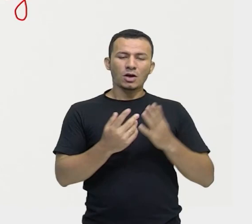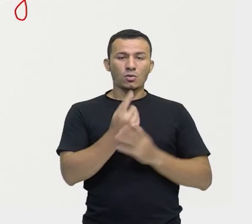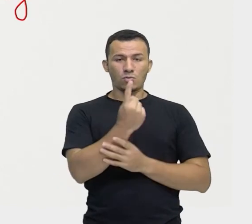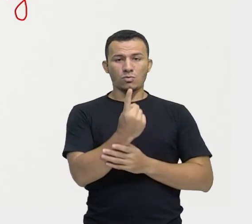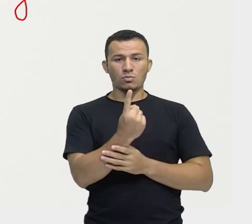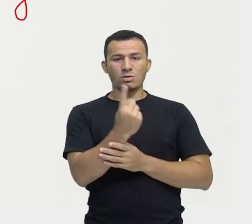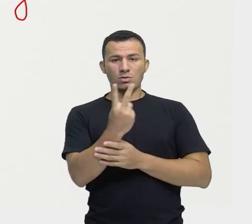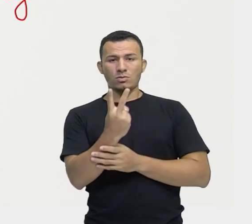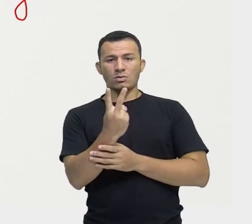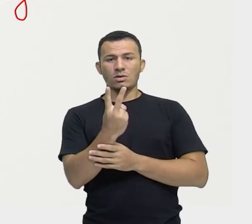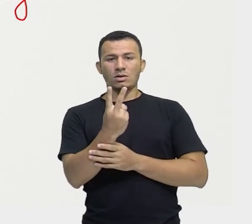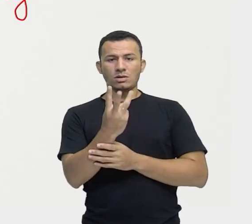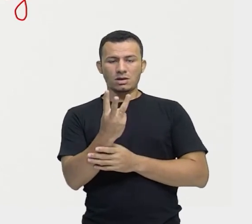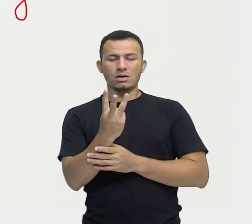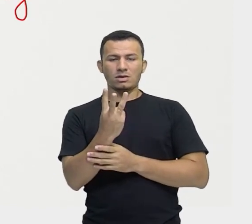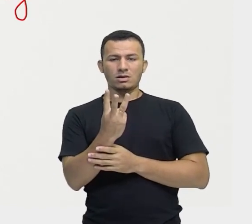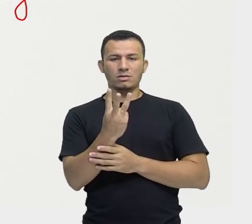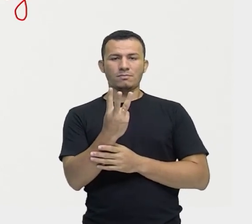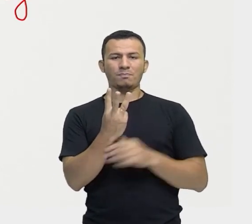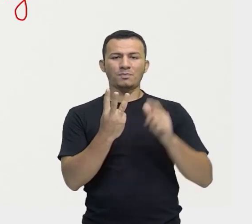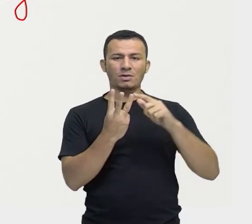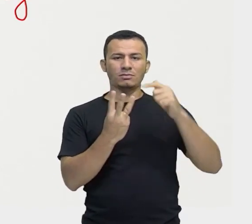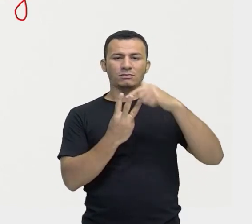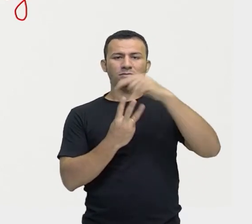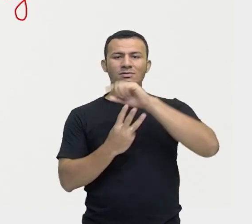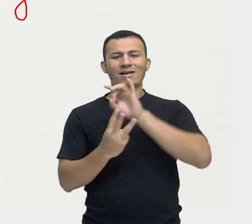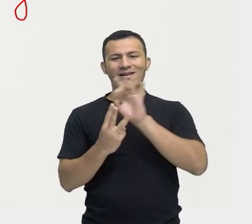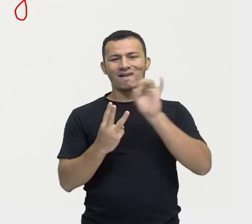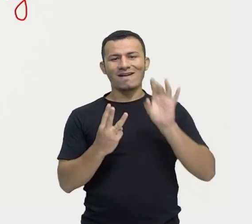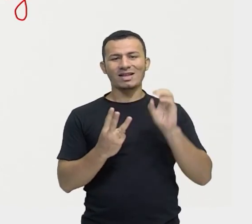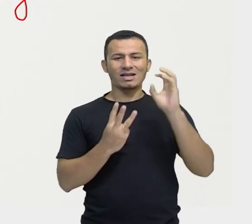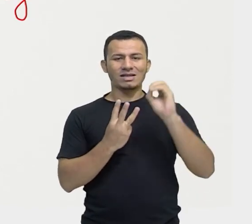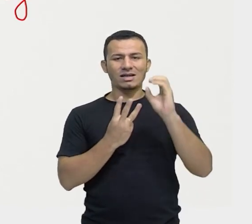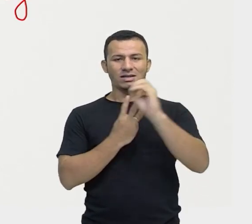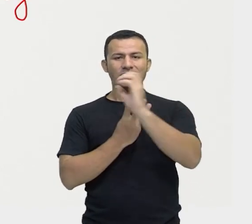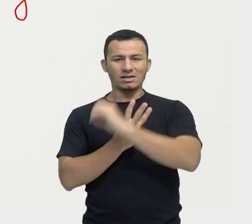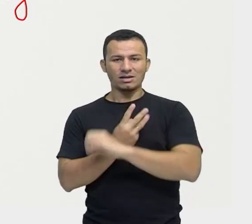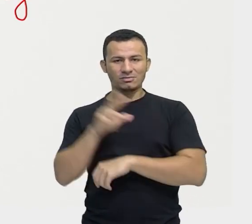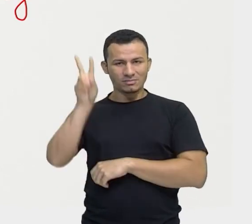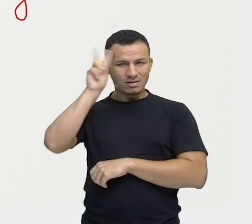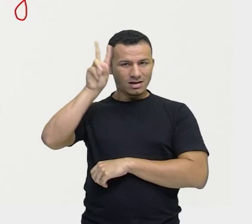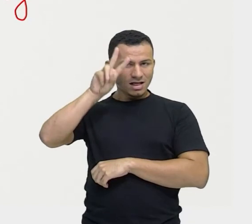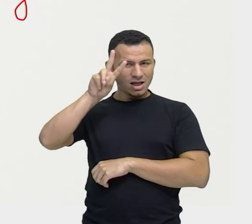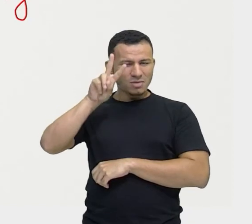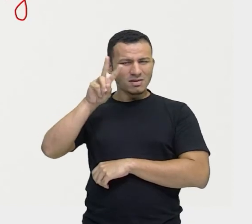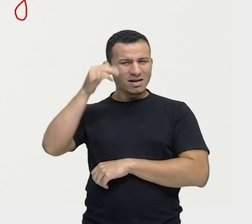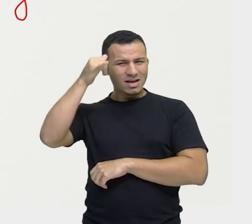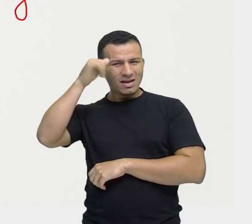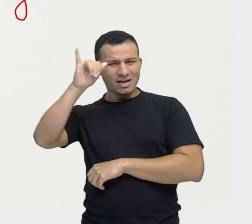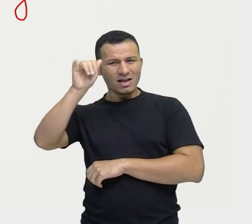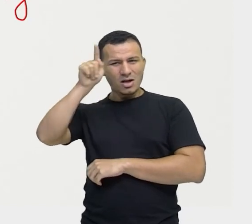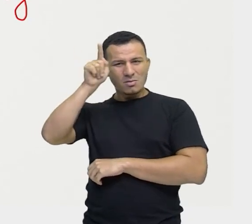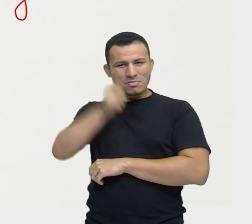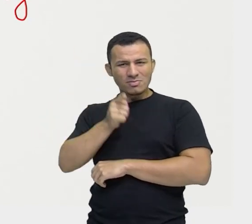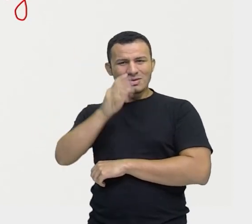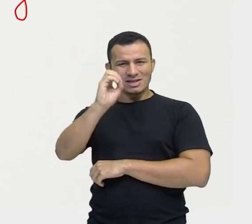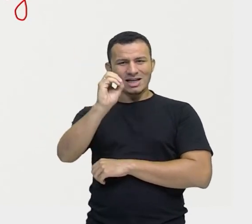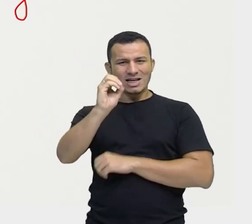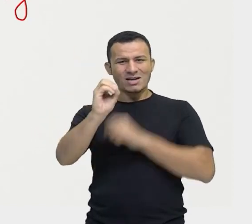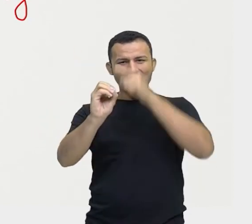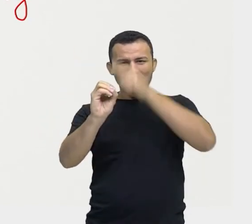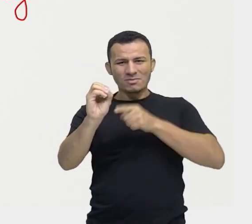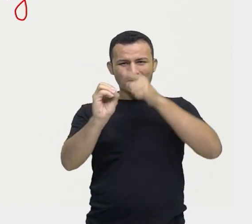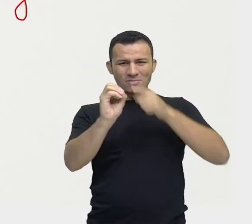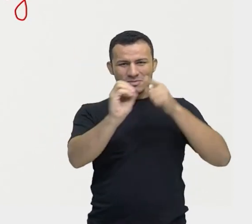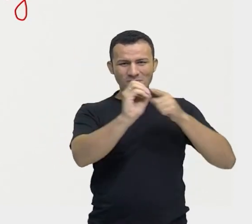1, 2, 3. Então, 3 zeros. Lembra da lei do corte que eu ensinei? Cada um zero daqui,